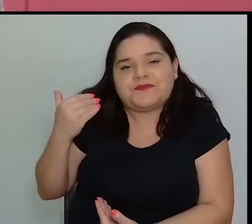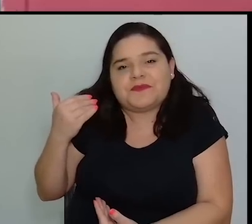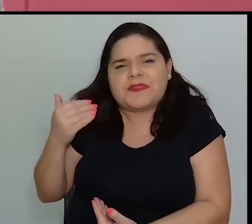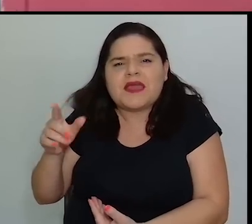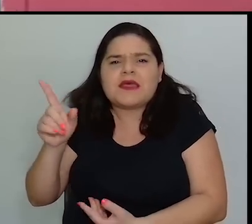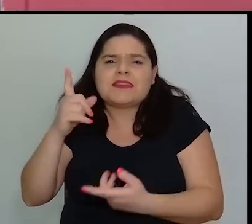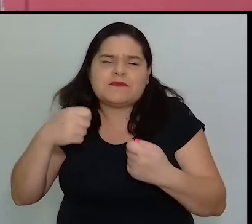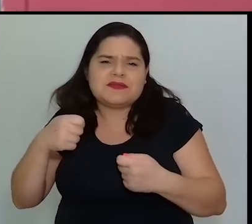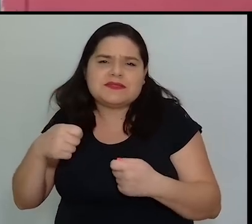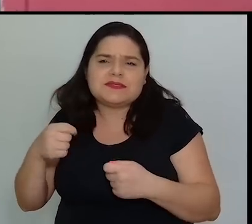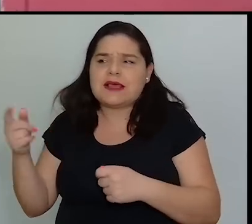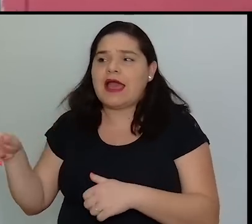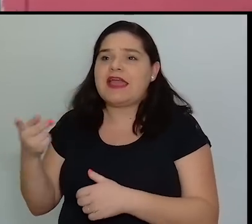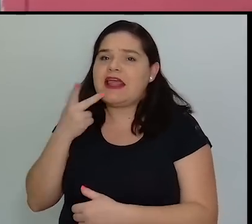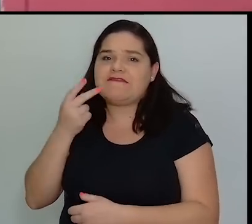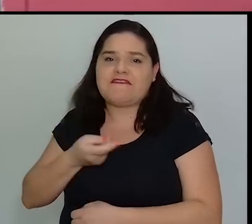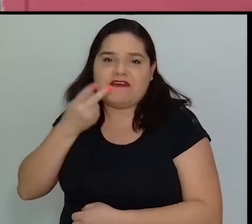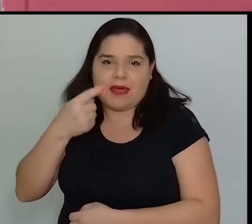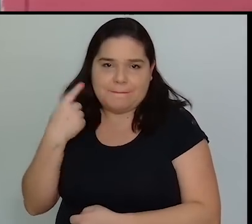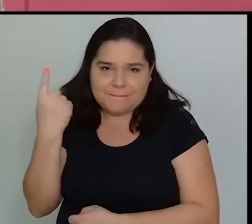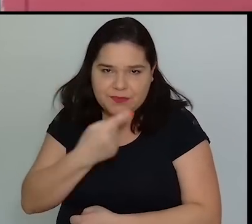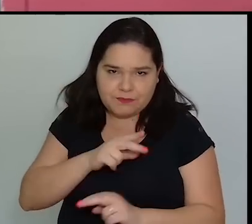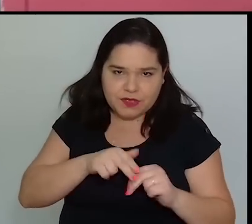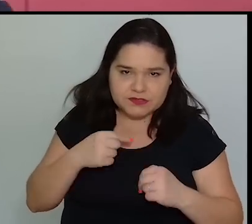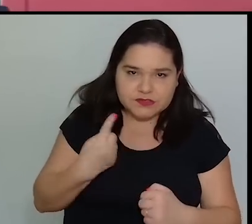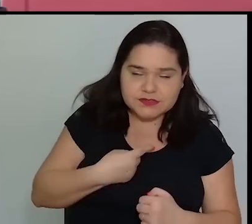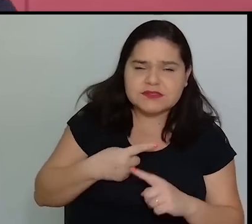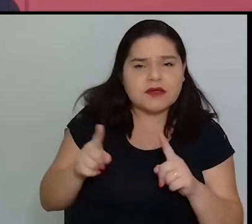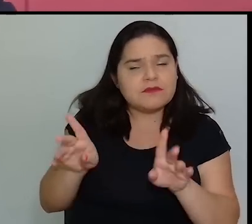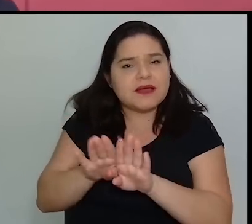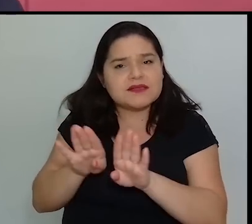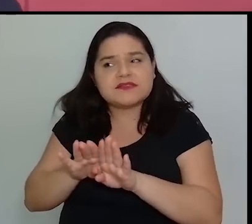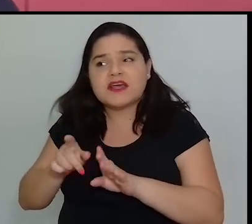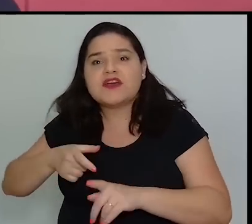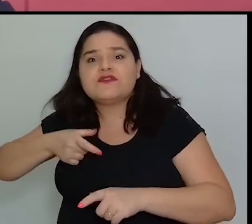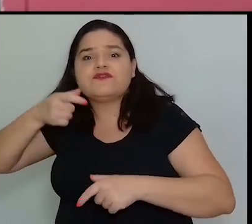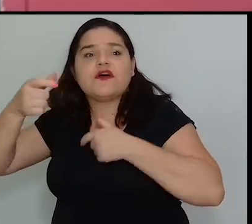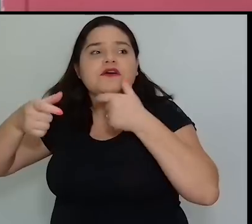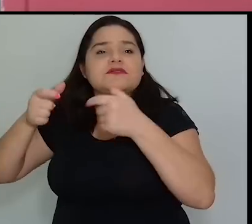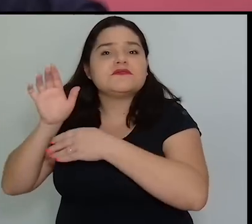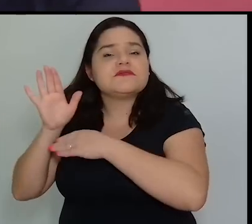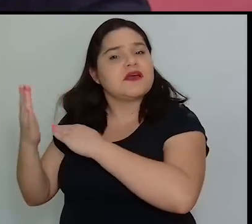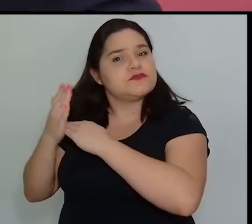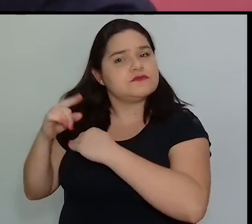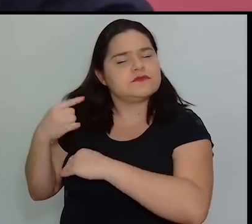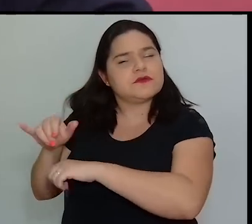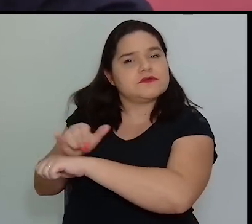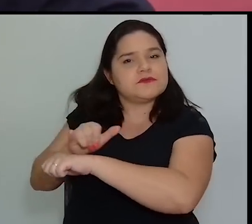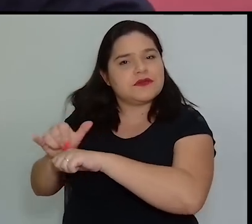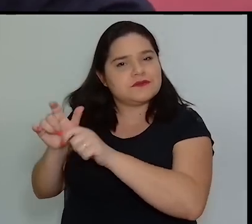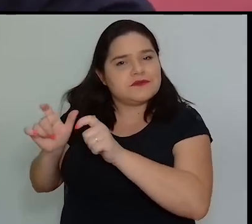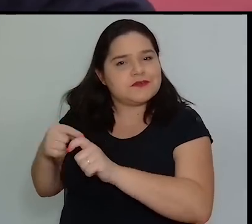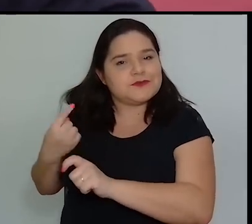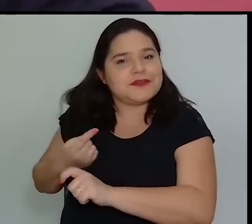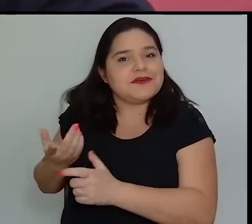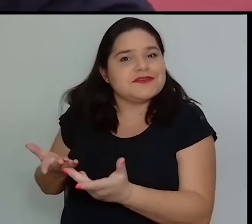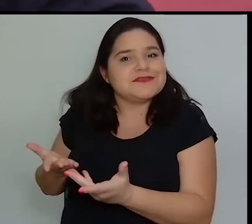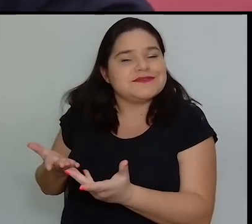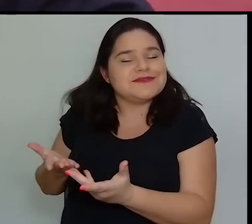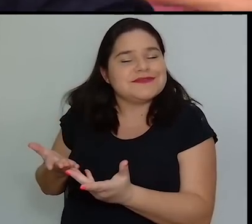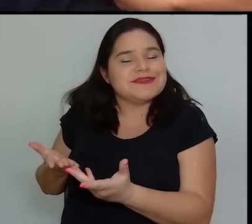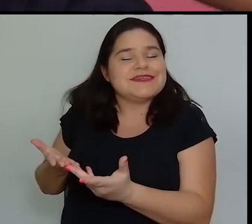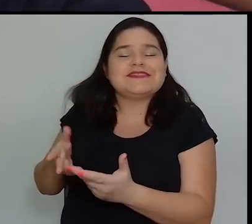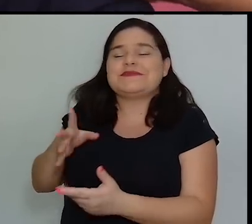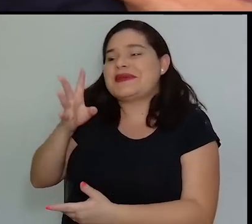a gente precisa de Porta Voz mas que a gente precisa de vozes que estejam em lugares estratégicos para nós então a minha admiração